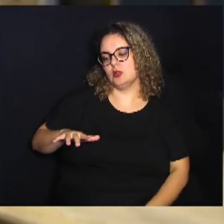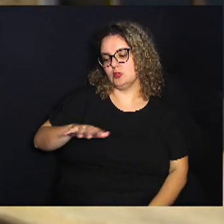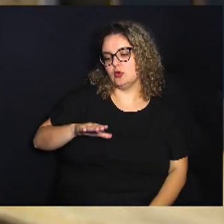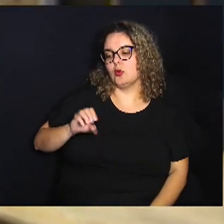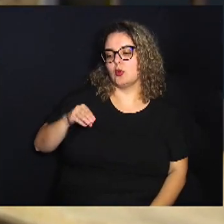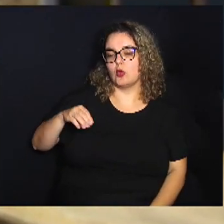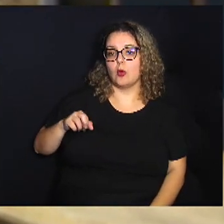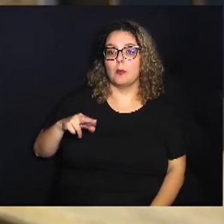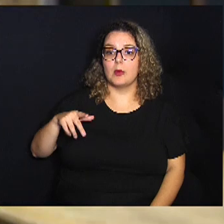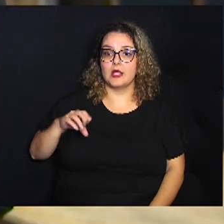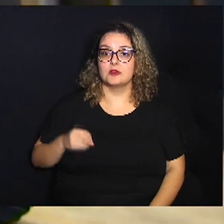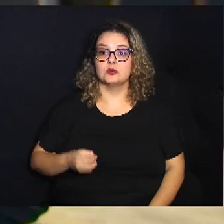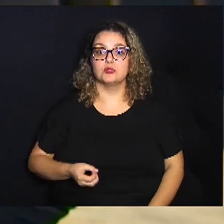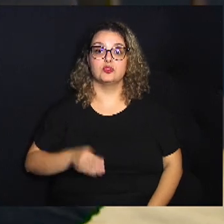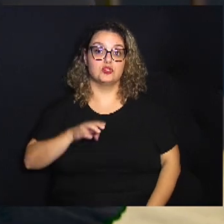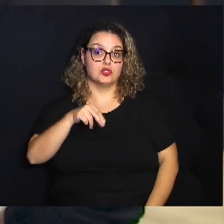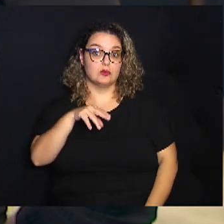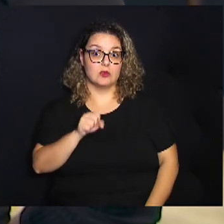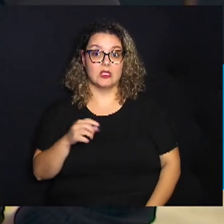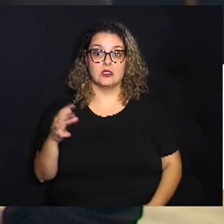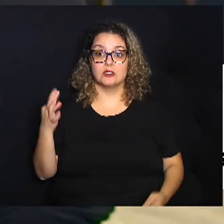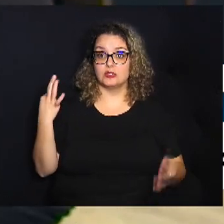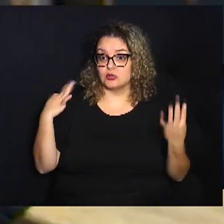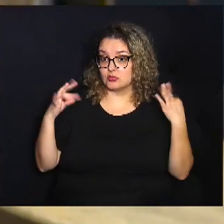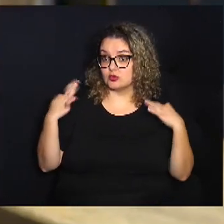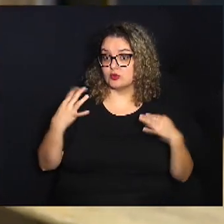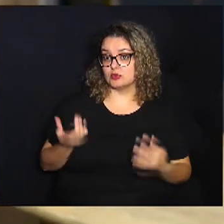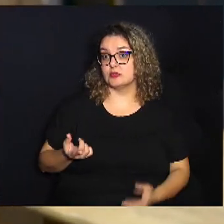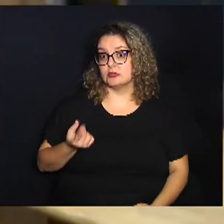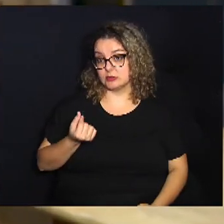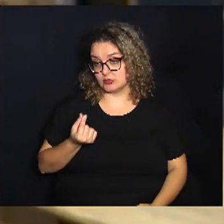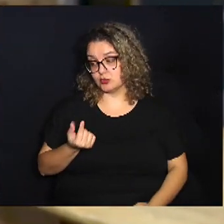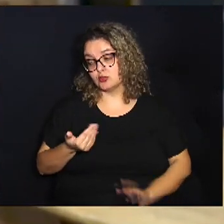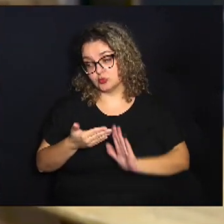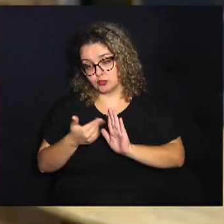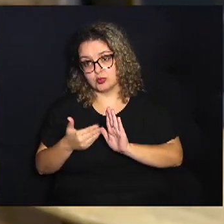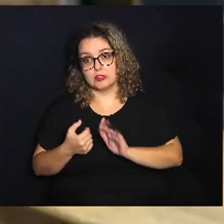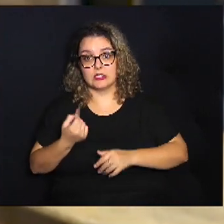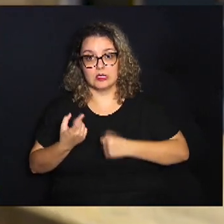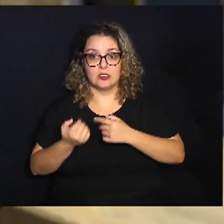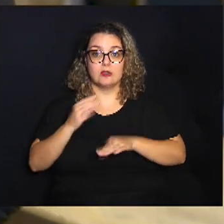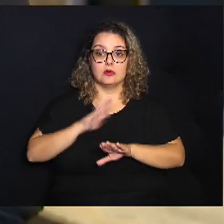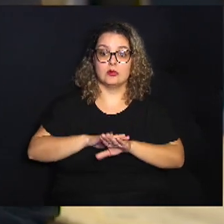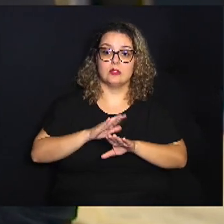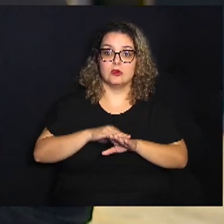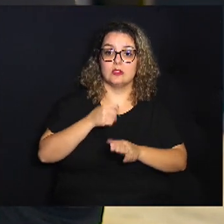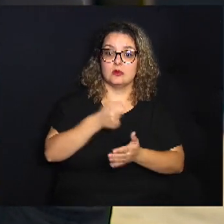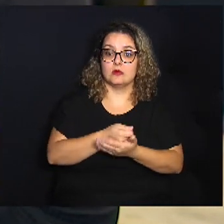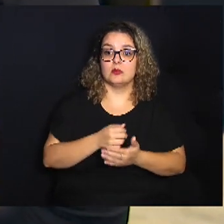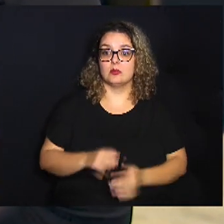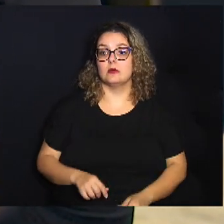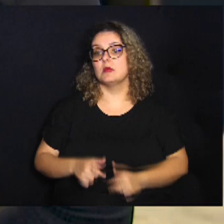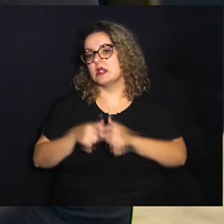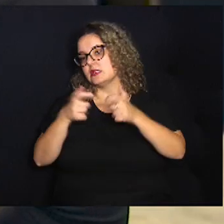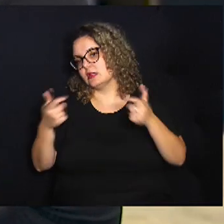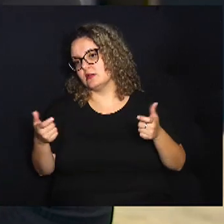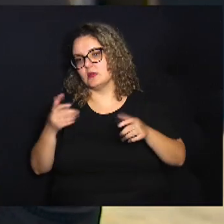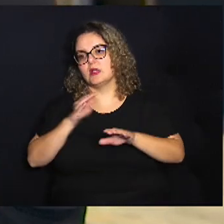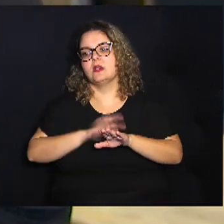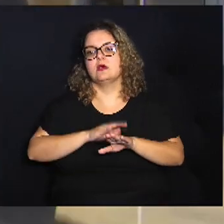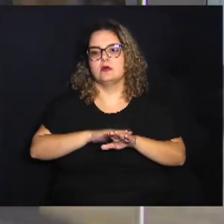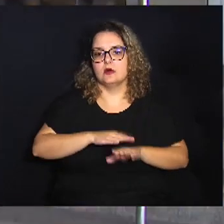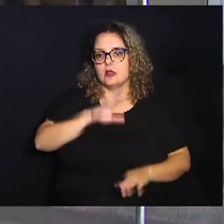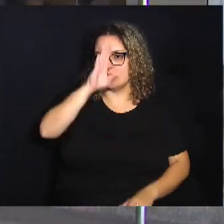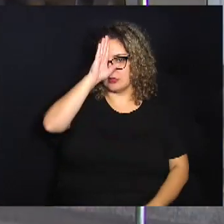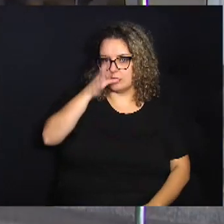bens e turismo. Ela dá um desconto, né, em algumas atividades que são pagas. Mas a maioria das atividades,